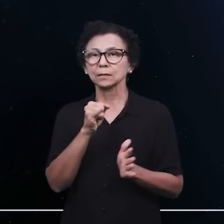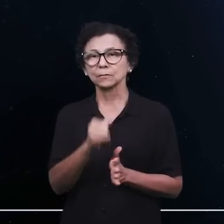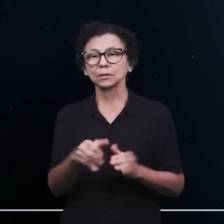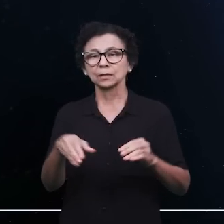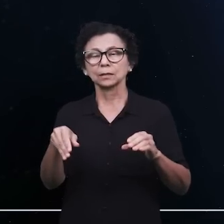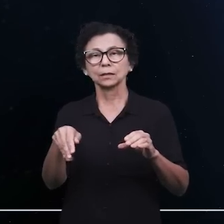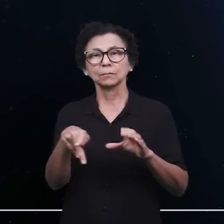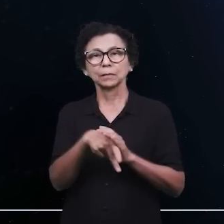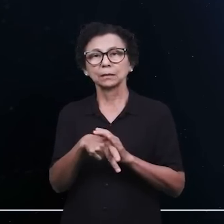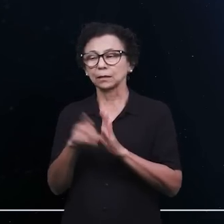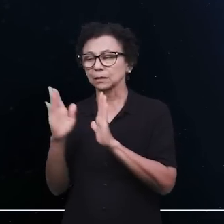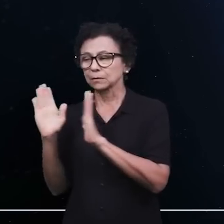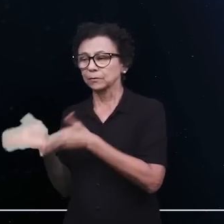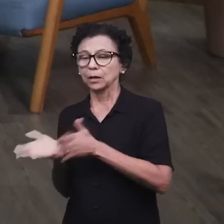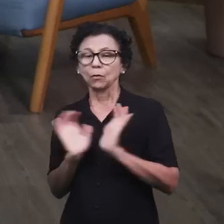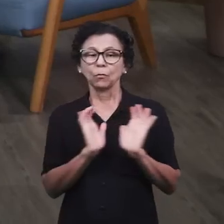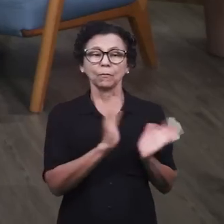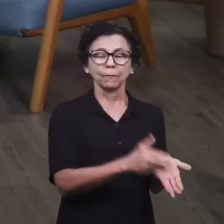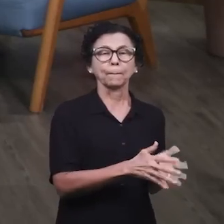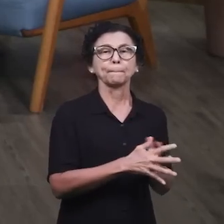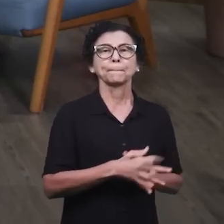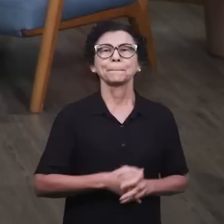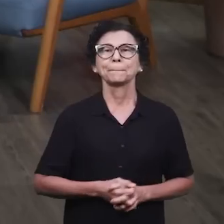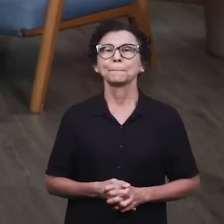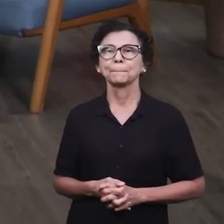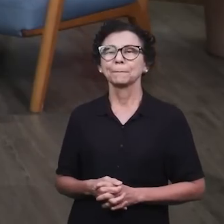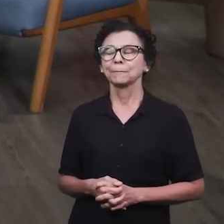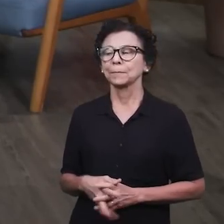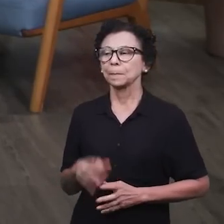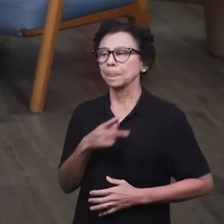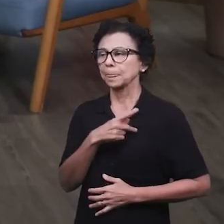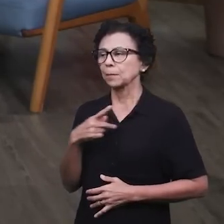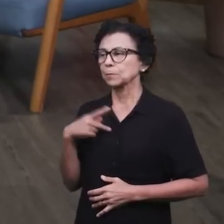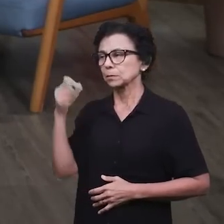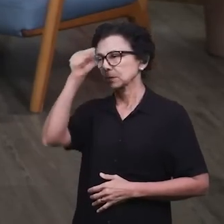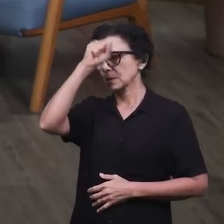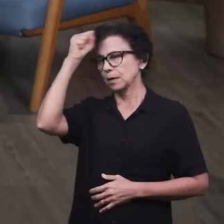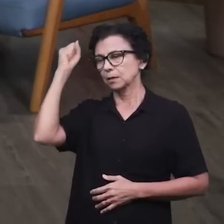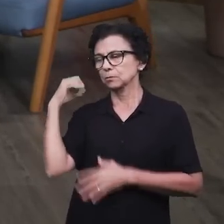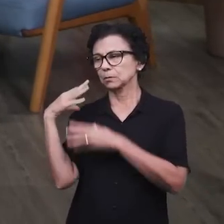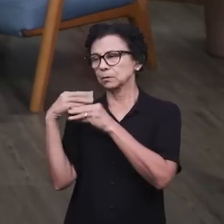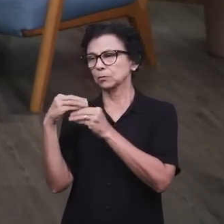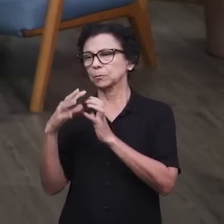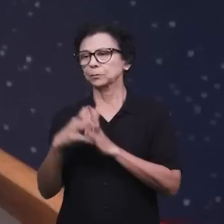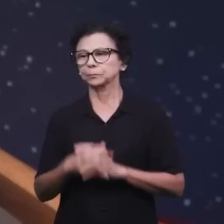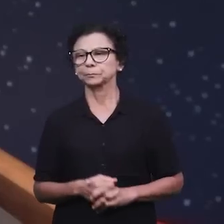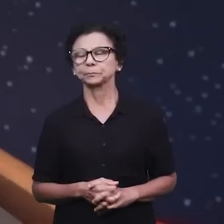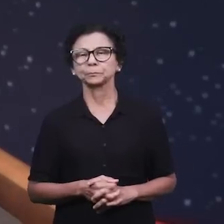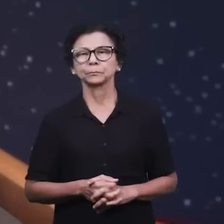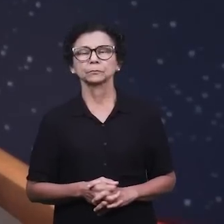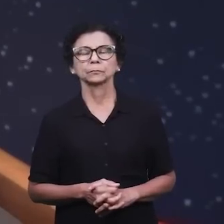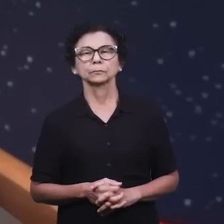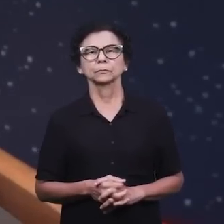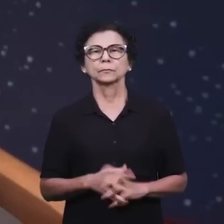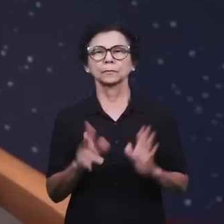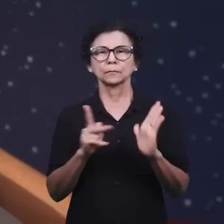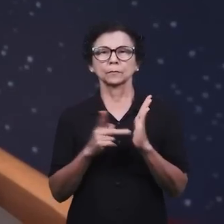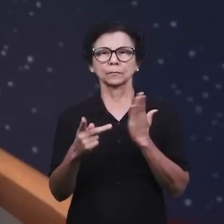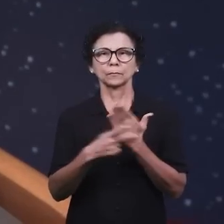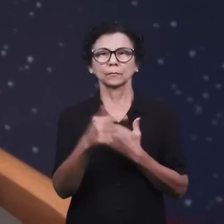para o reino de Deus, para a salvação, para a bênção de Deus, aqueles que estão debaixo do sangue